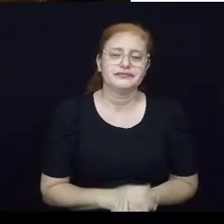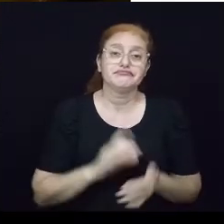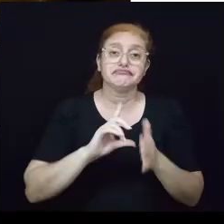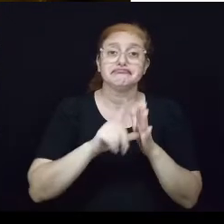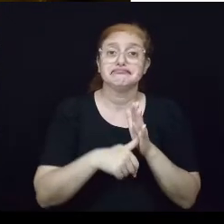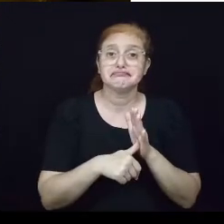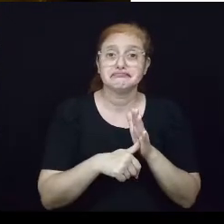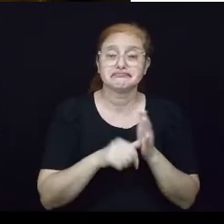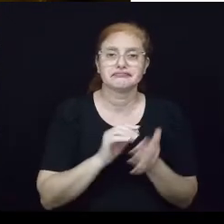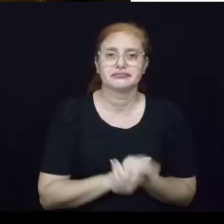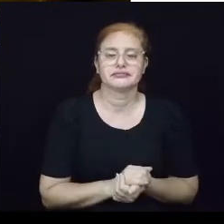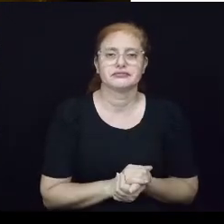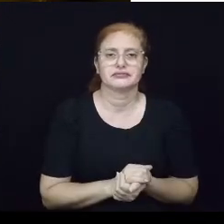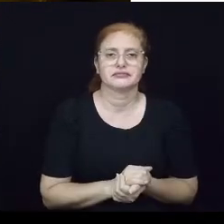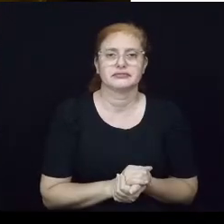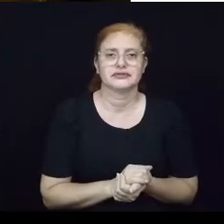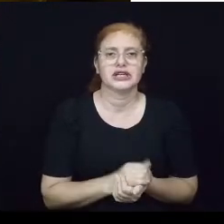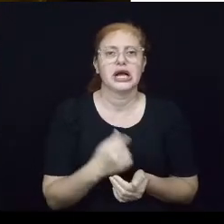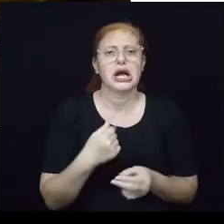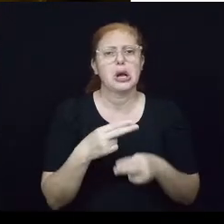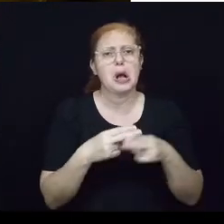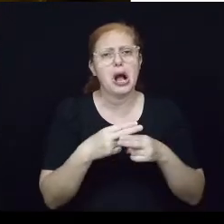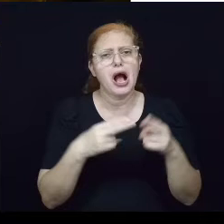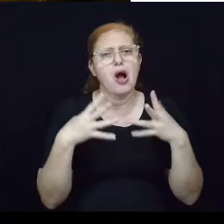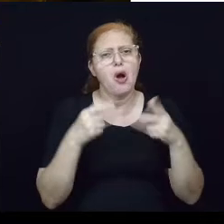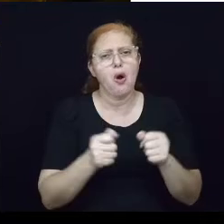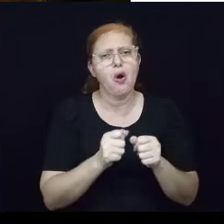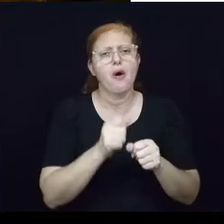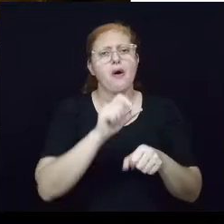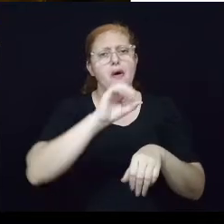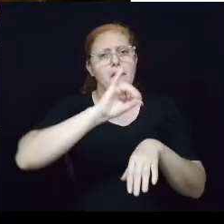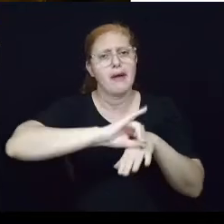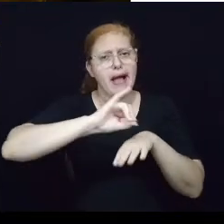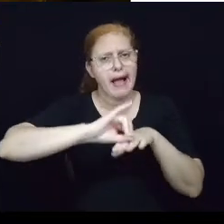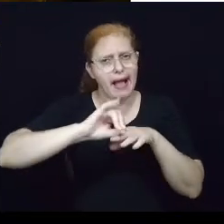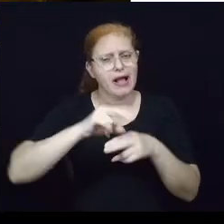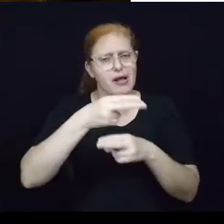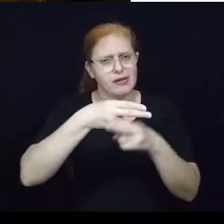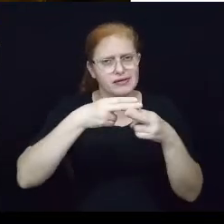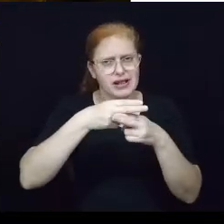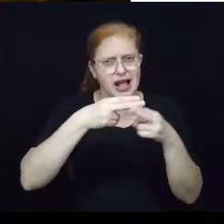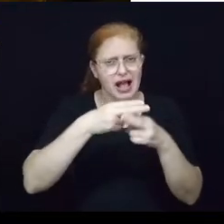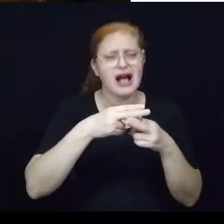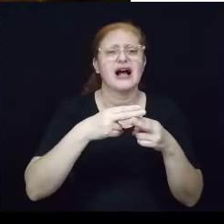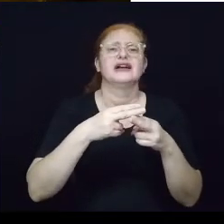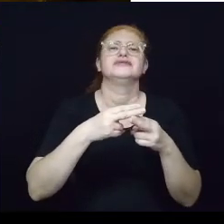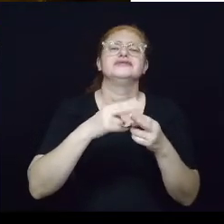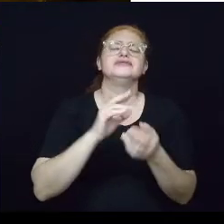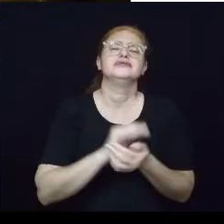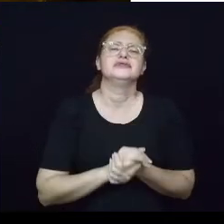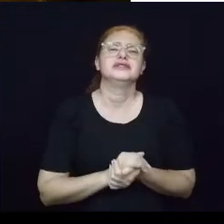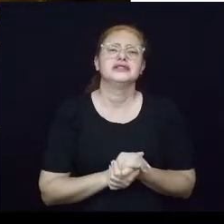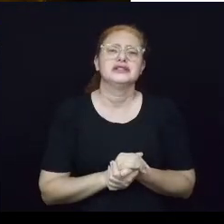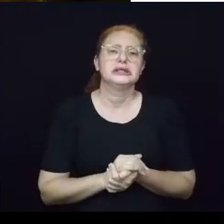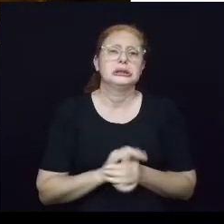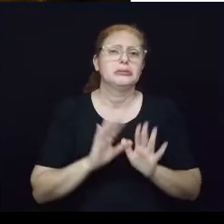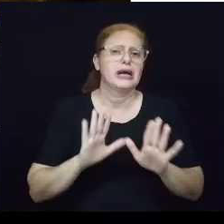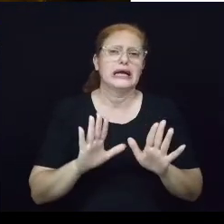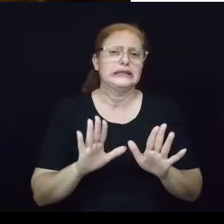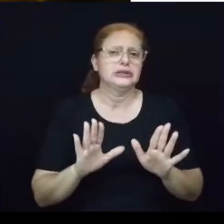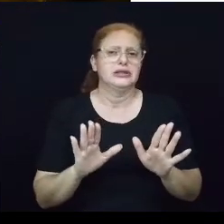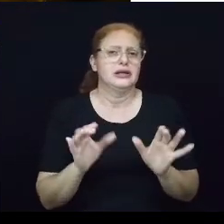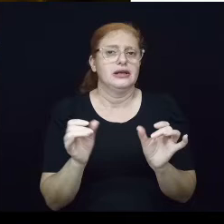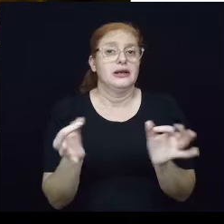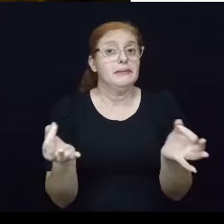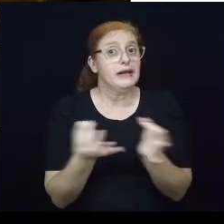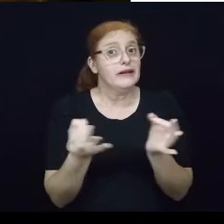E depois... daí já cortei todas as peças. Elas foram cortadas na proporção áurea? Ainda não está super